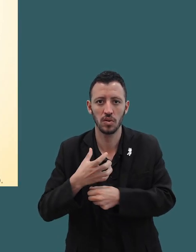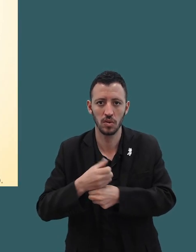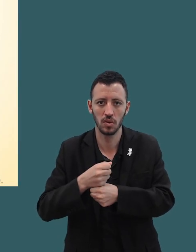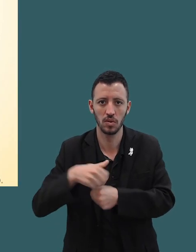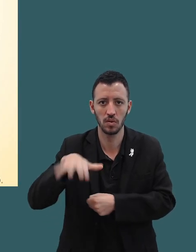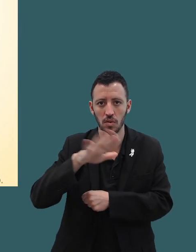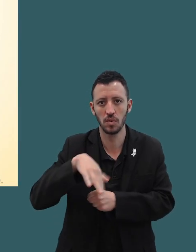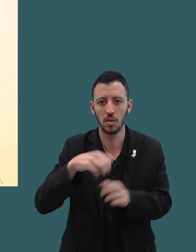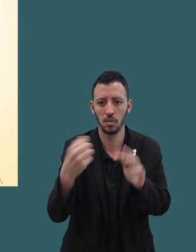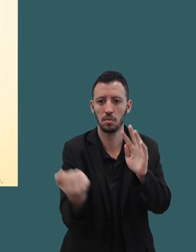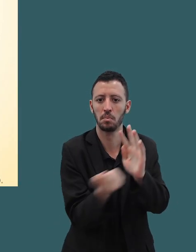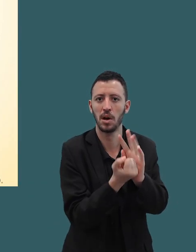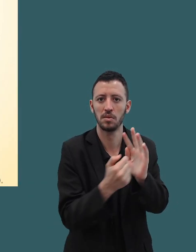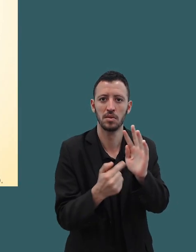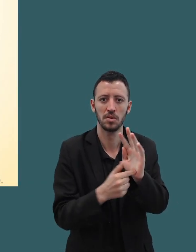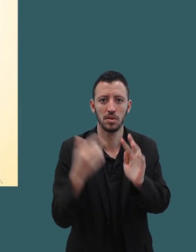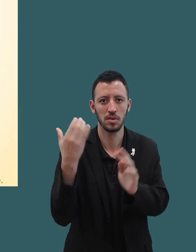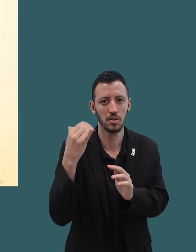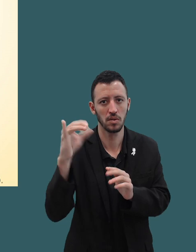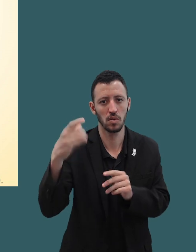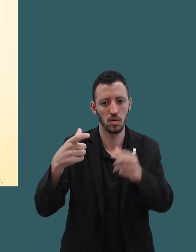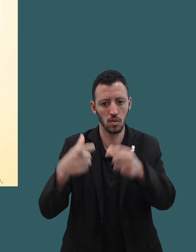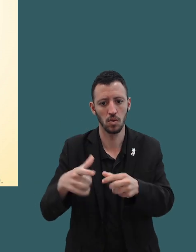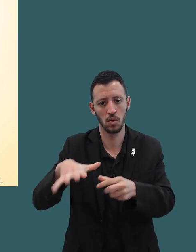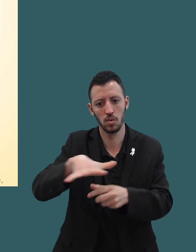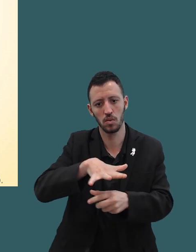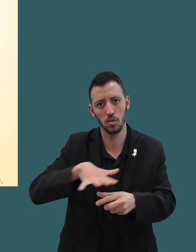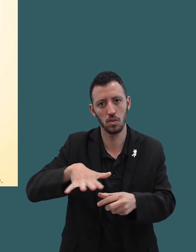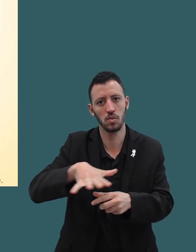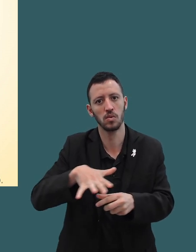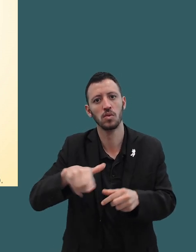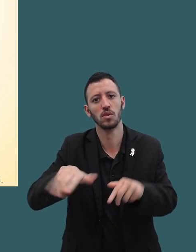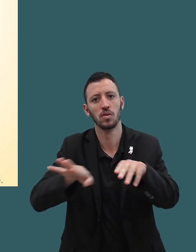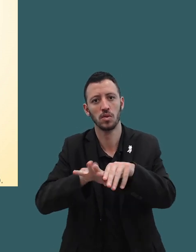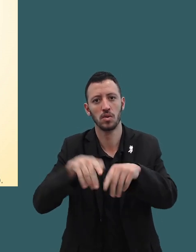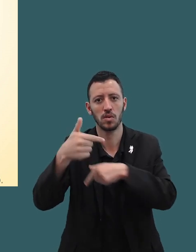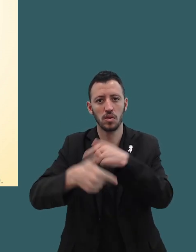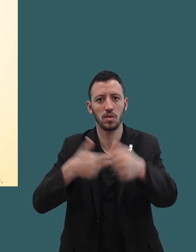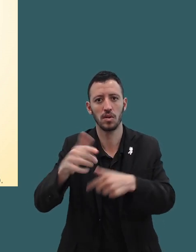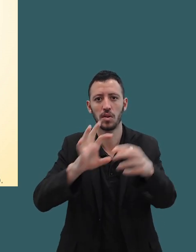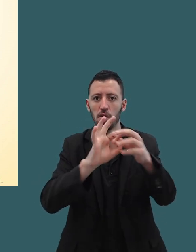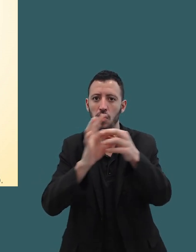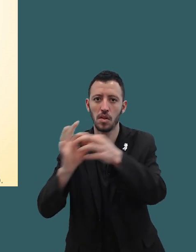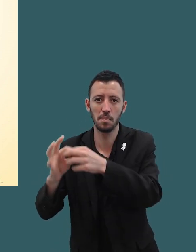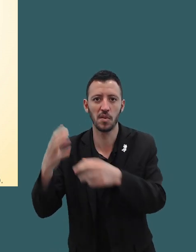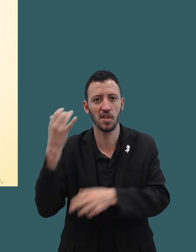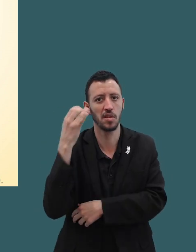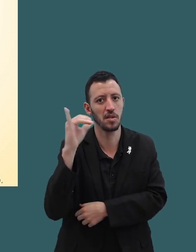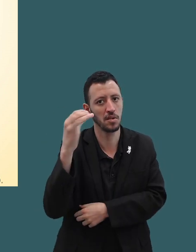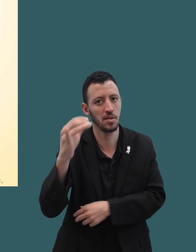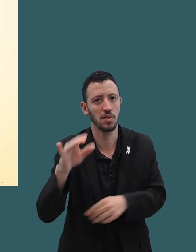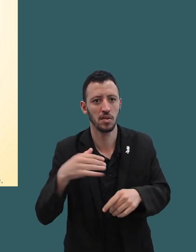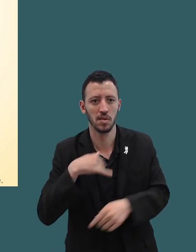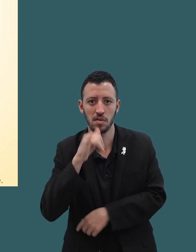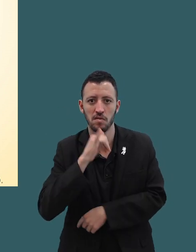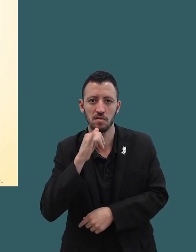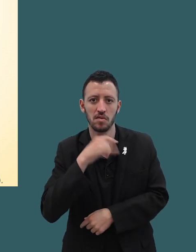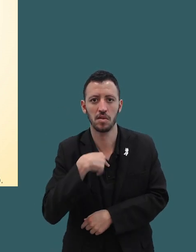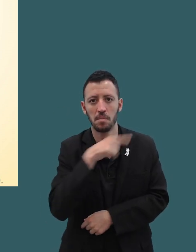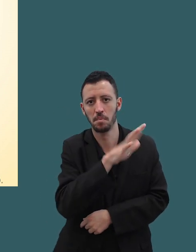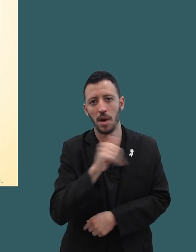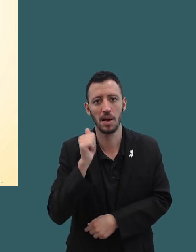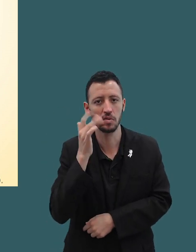do patrimônio científico daquele território, que trabalham também com Olimpíadas Científicas. Quando você pega, por exemplo, você pega o